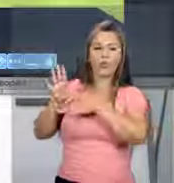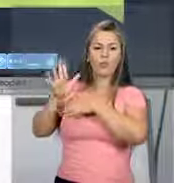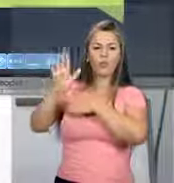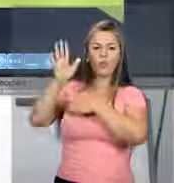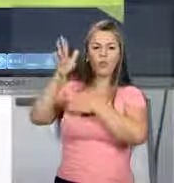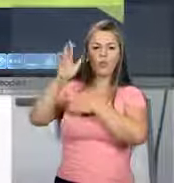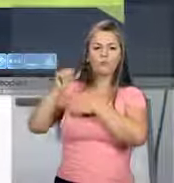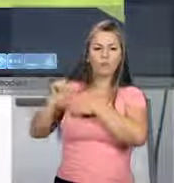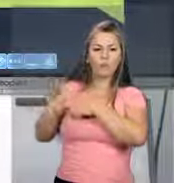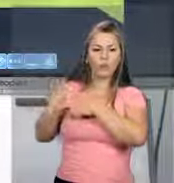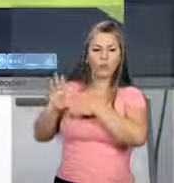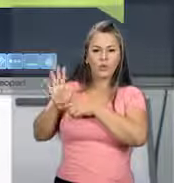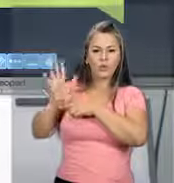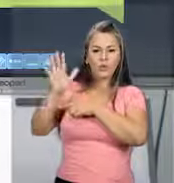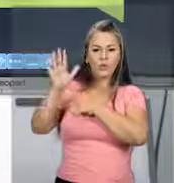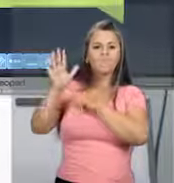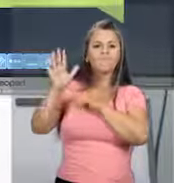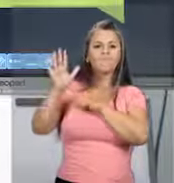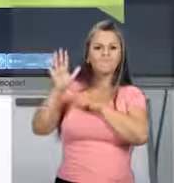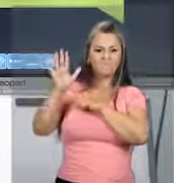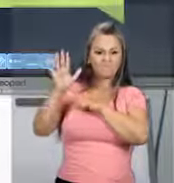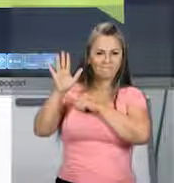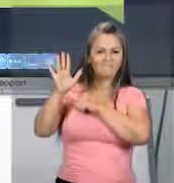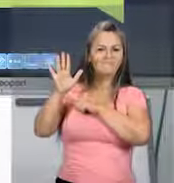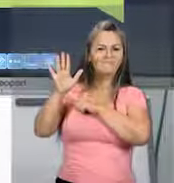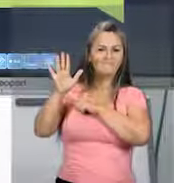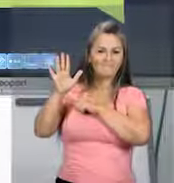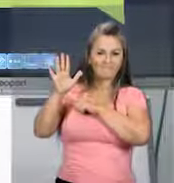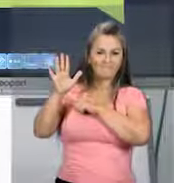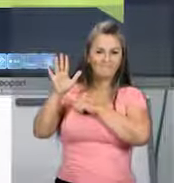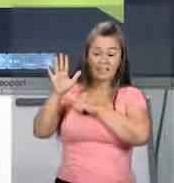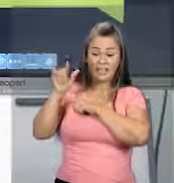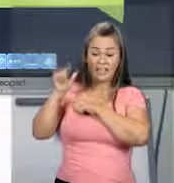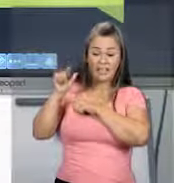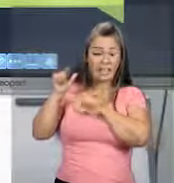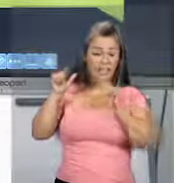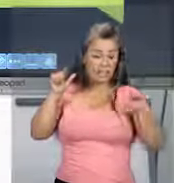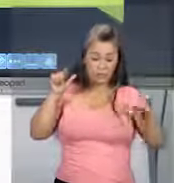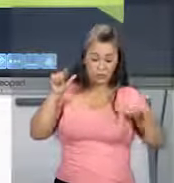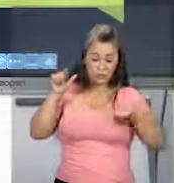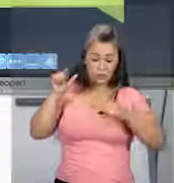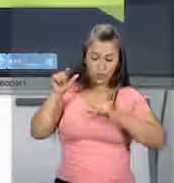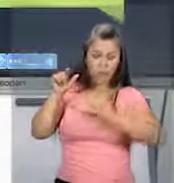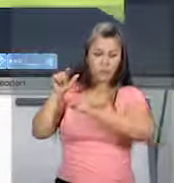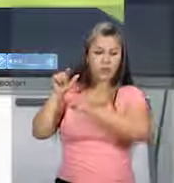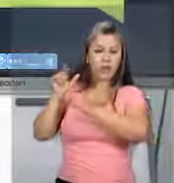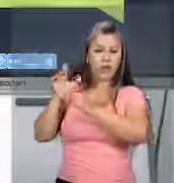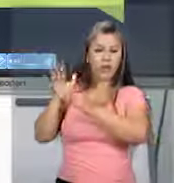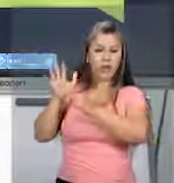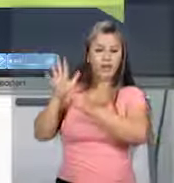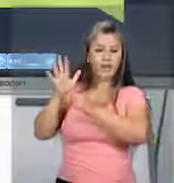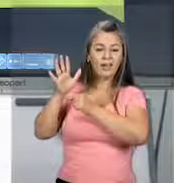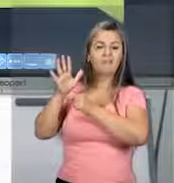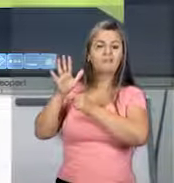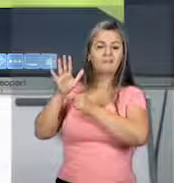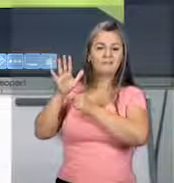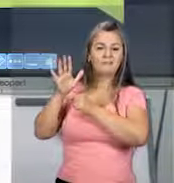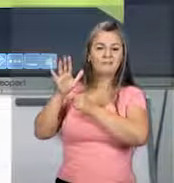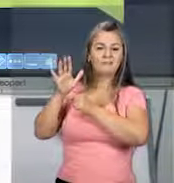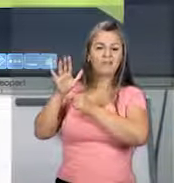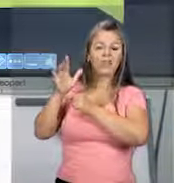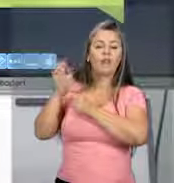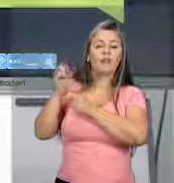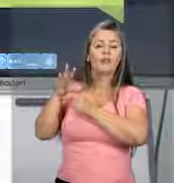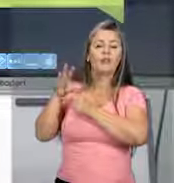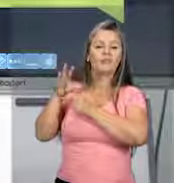por corrente elétrica, convertem a energia elétrica diretamente em energia